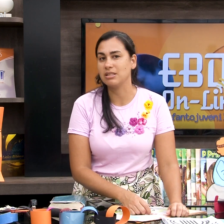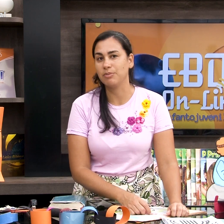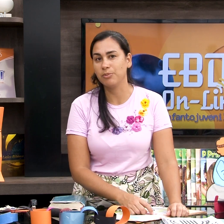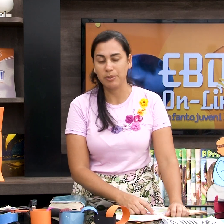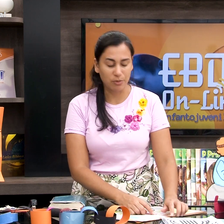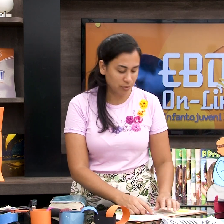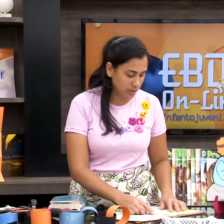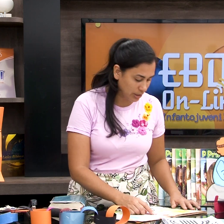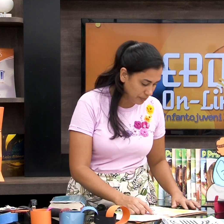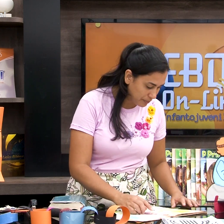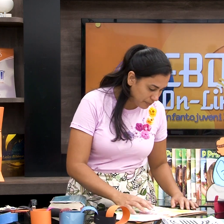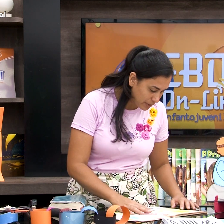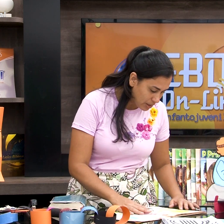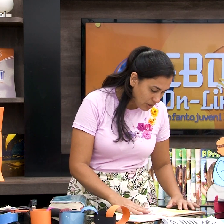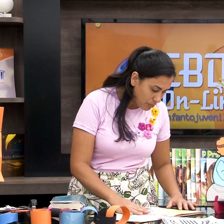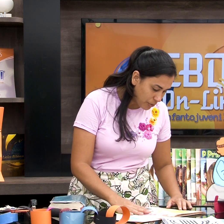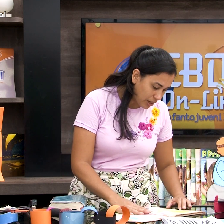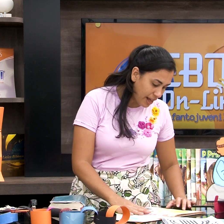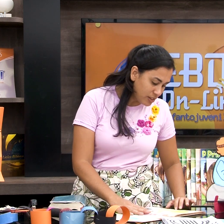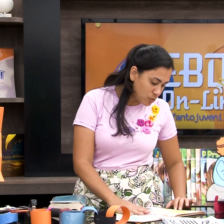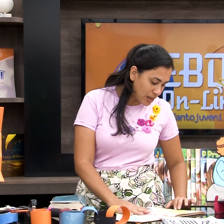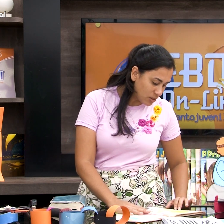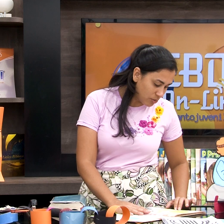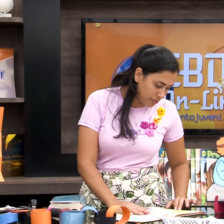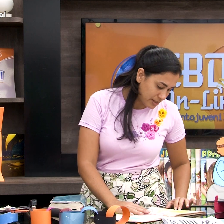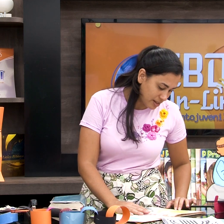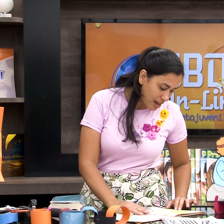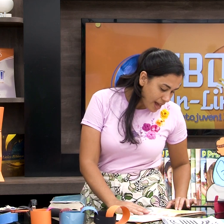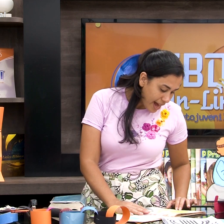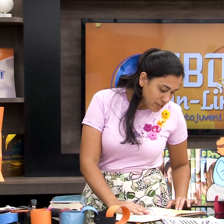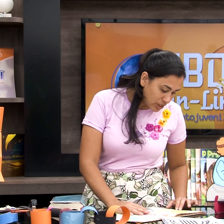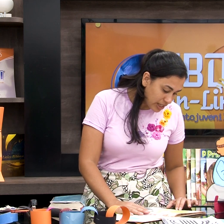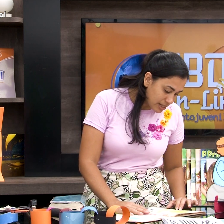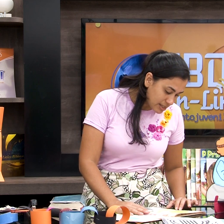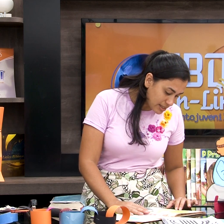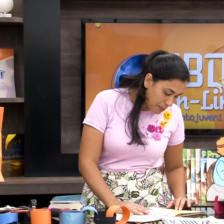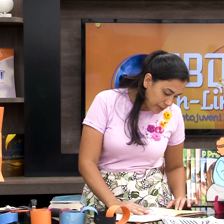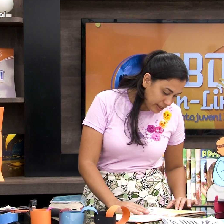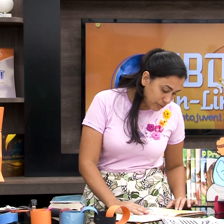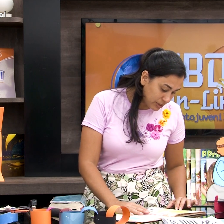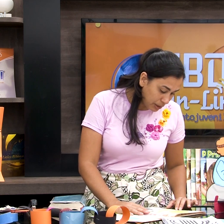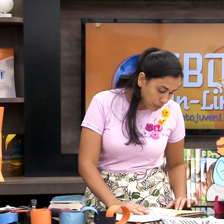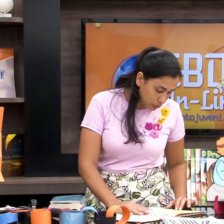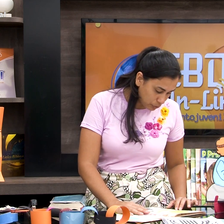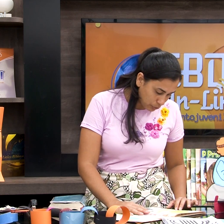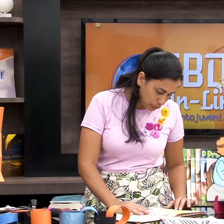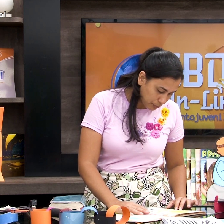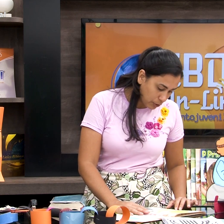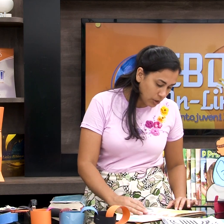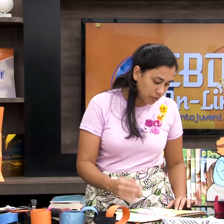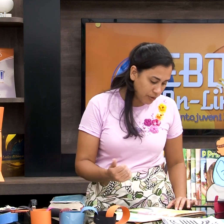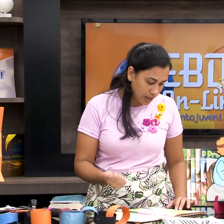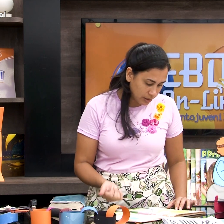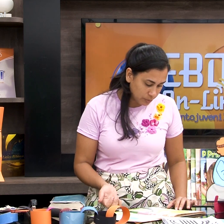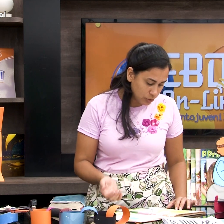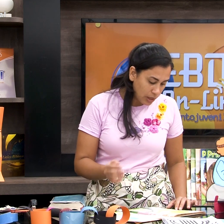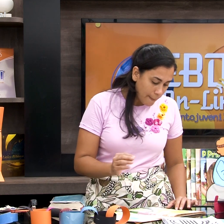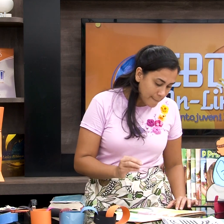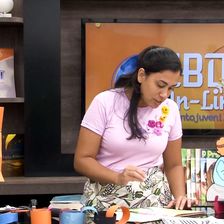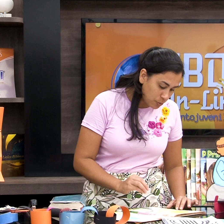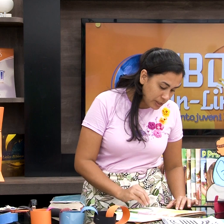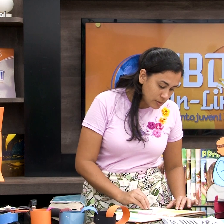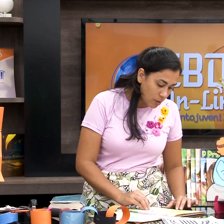poderia fazer por mim, por você. Bora lá? Espaço e convivência. As crianças aprendem o tempo todo quando